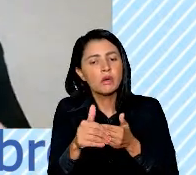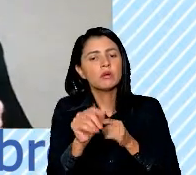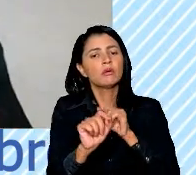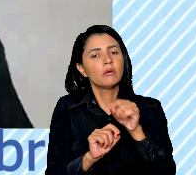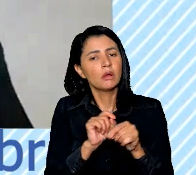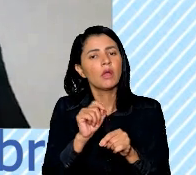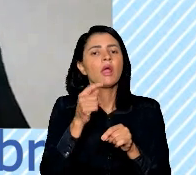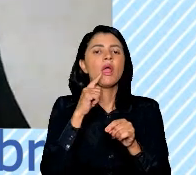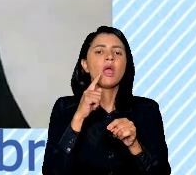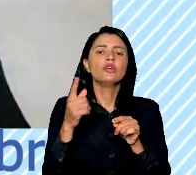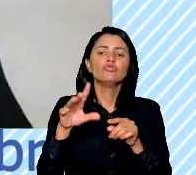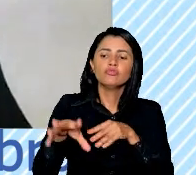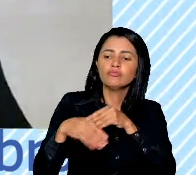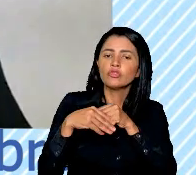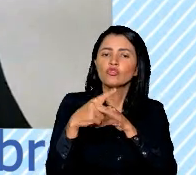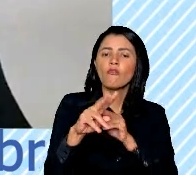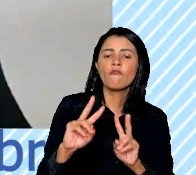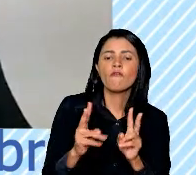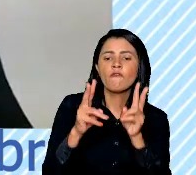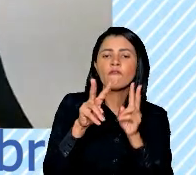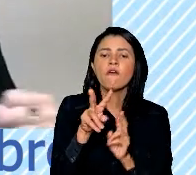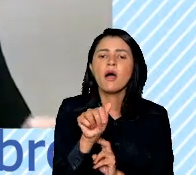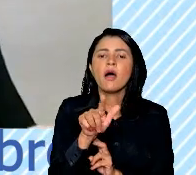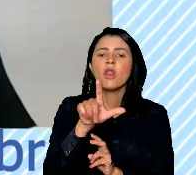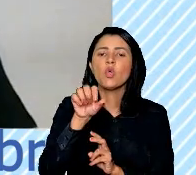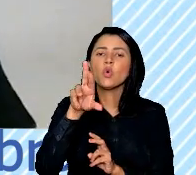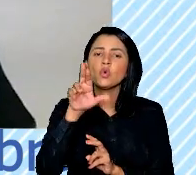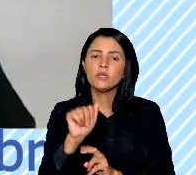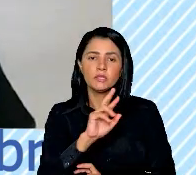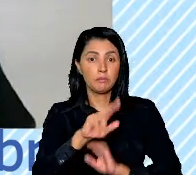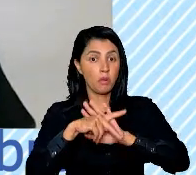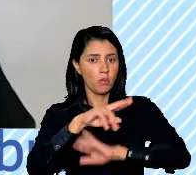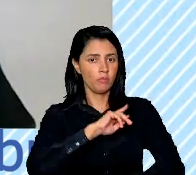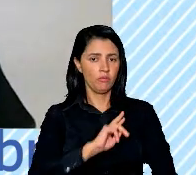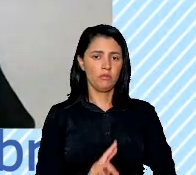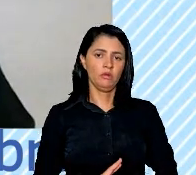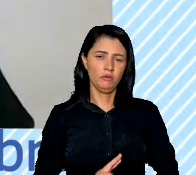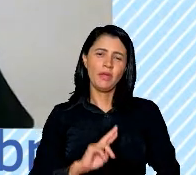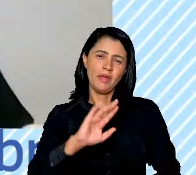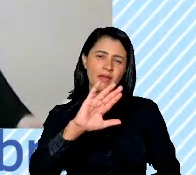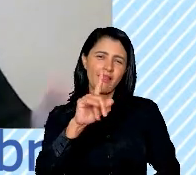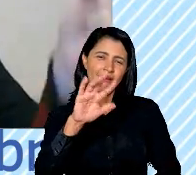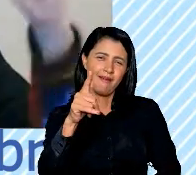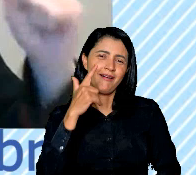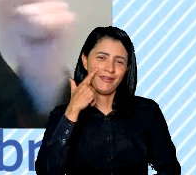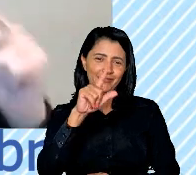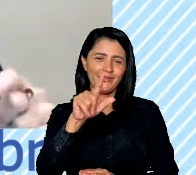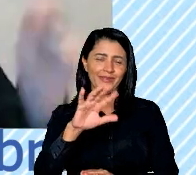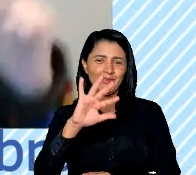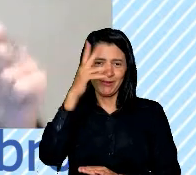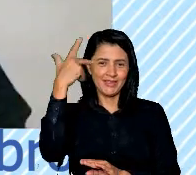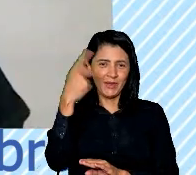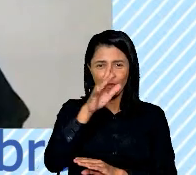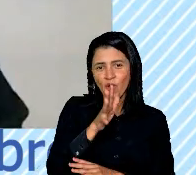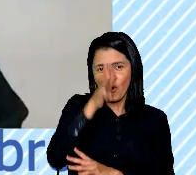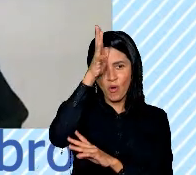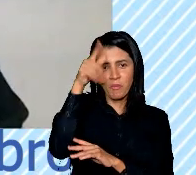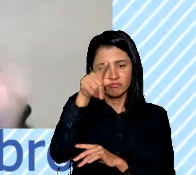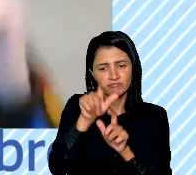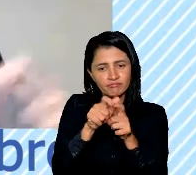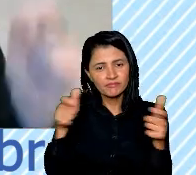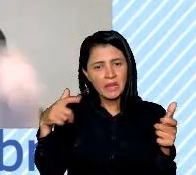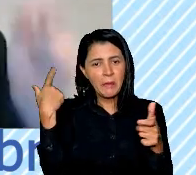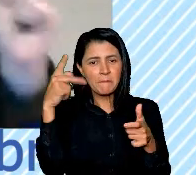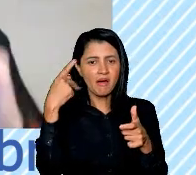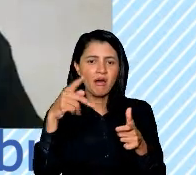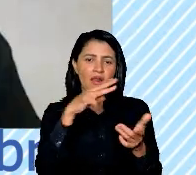uma extensão dos valores republicanos. É claro que a solução republicana em Roma, ela vigorava para os membros do